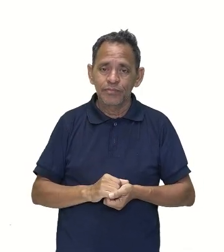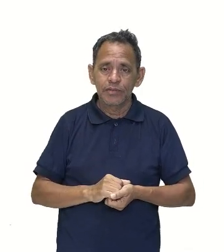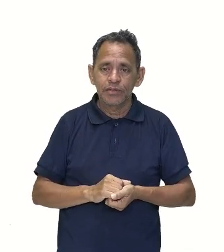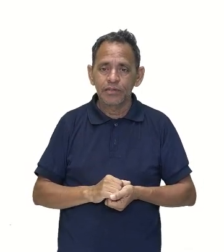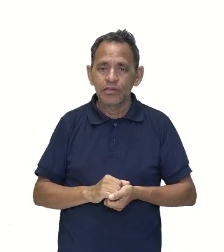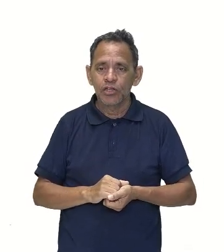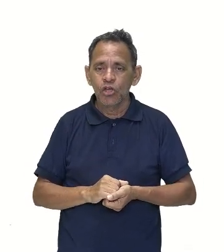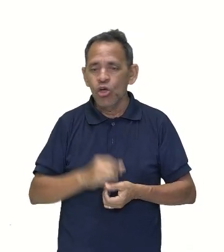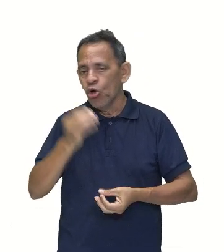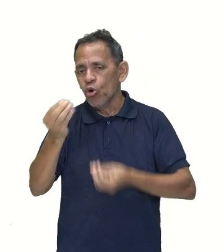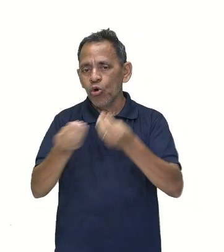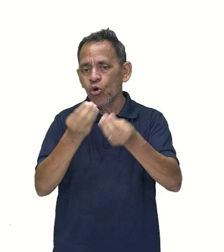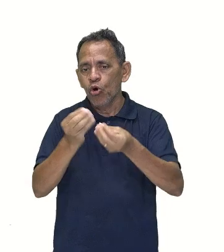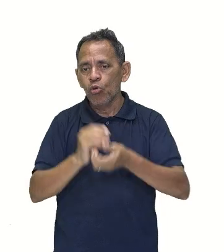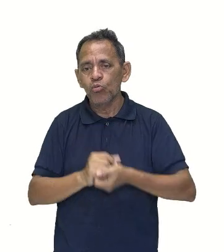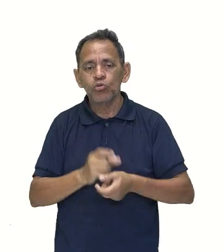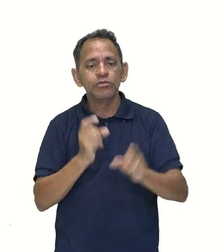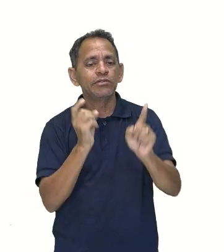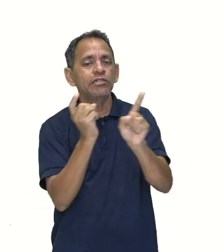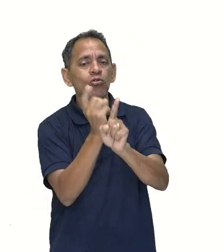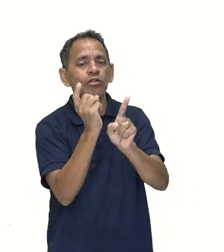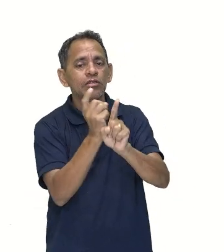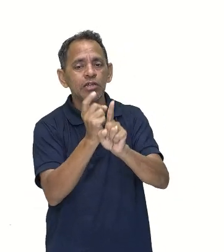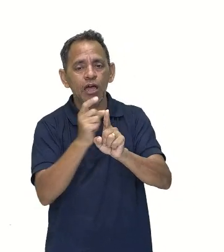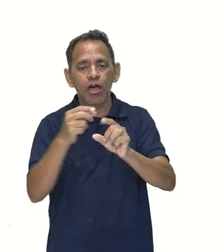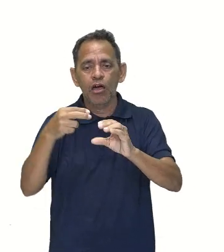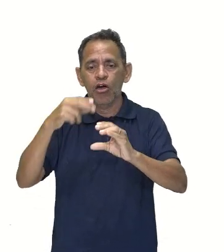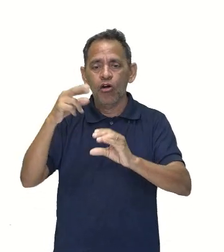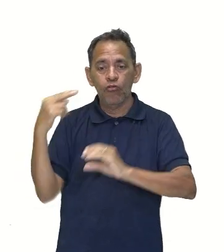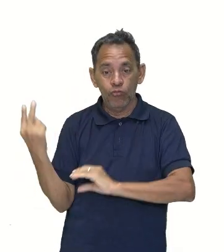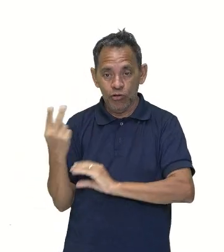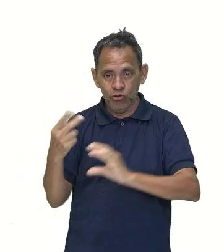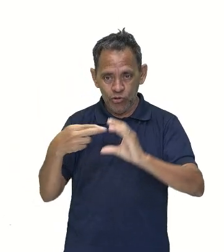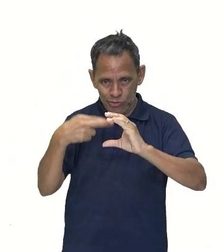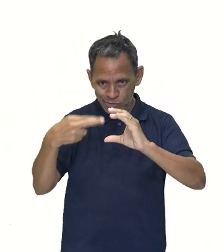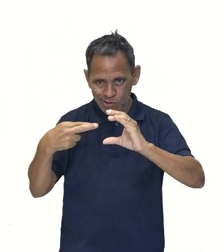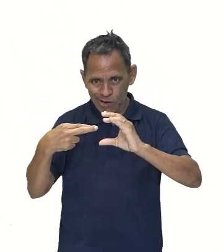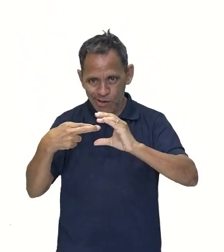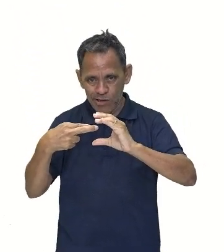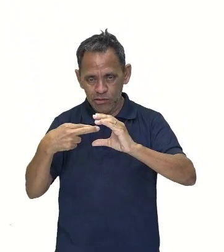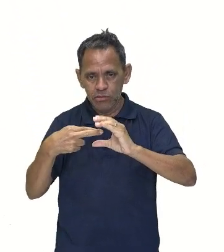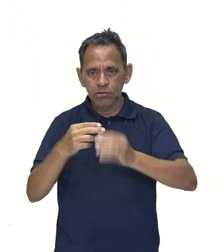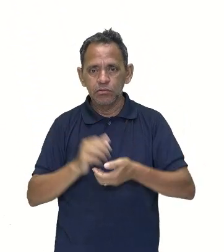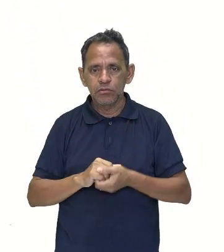conseguimos determinar o raio da circunferência